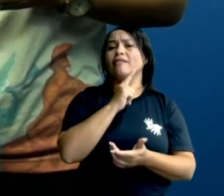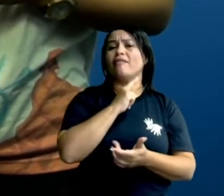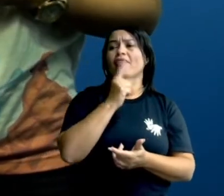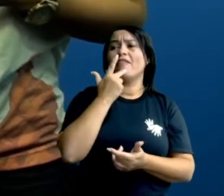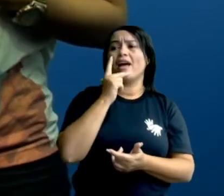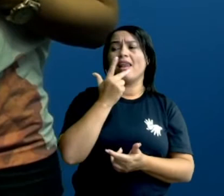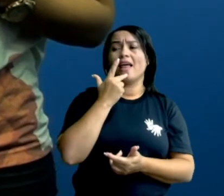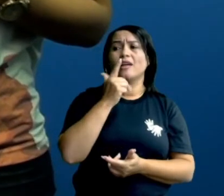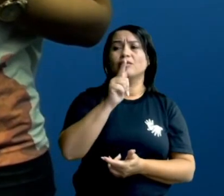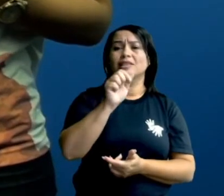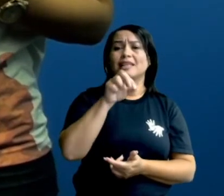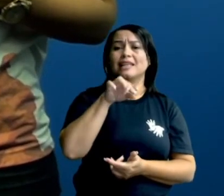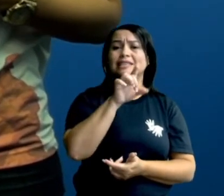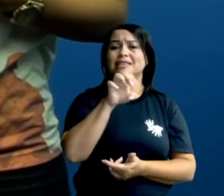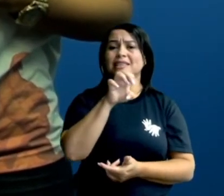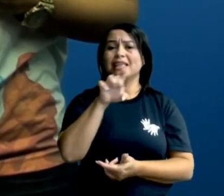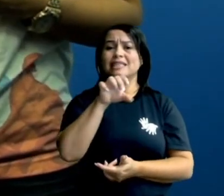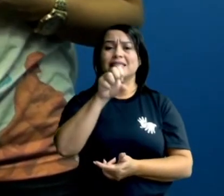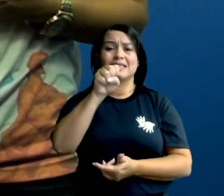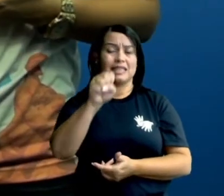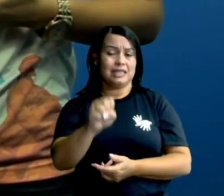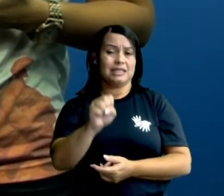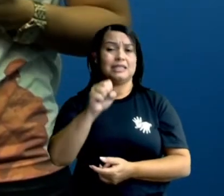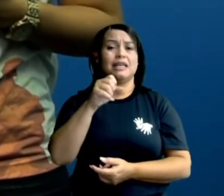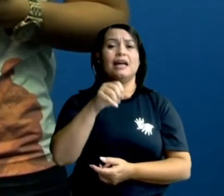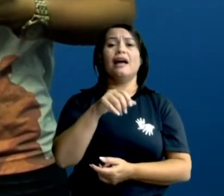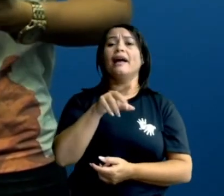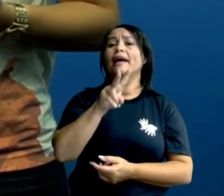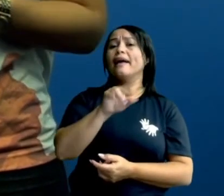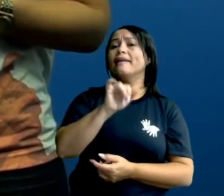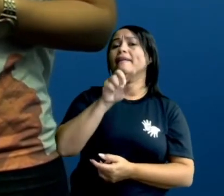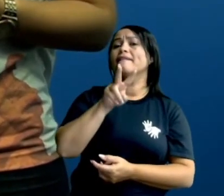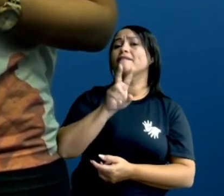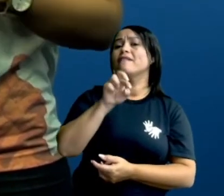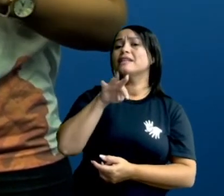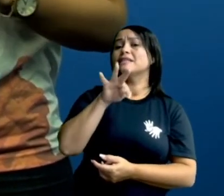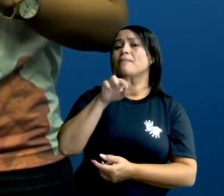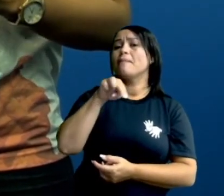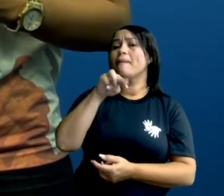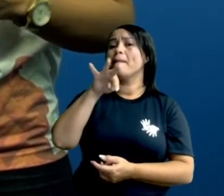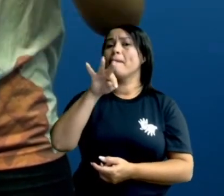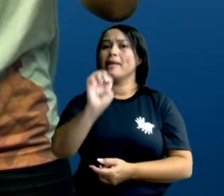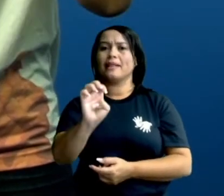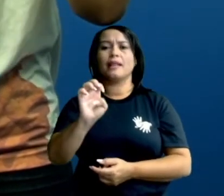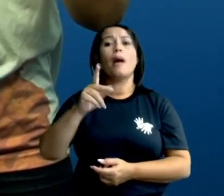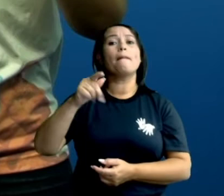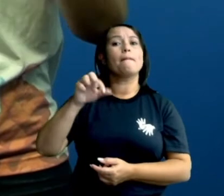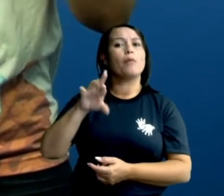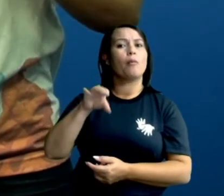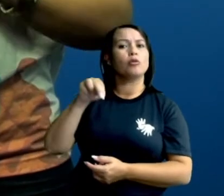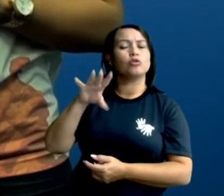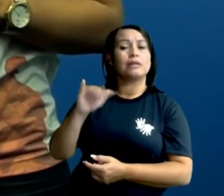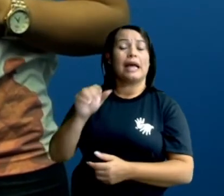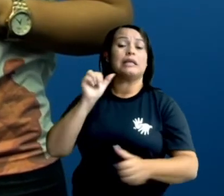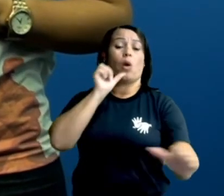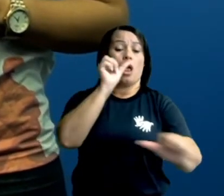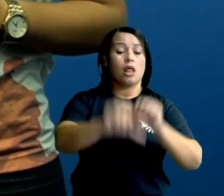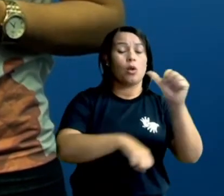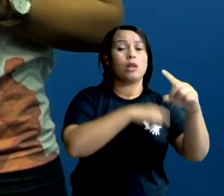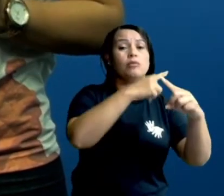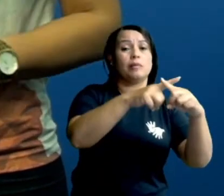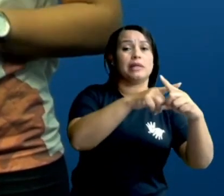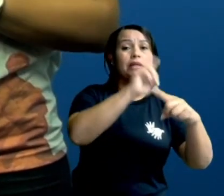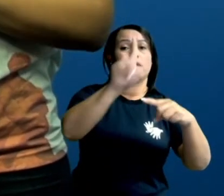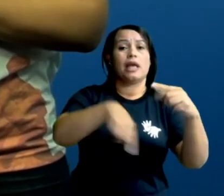de grandezas inversamente proporcionais, nós vamos fazer o quê? Vamos fazer o inverso. O inverso da multiplicação